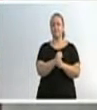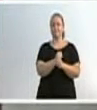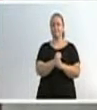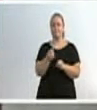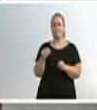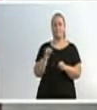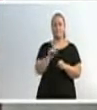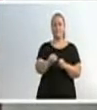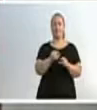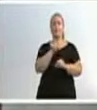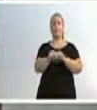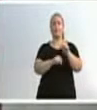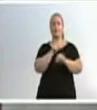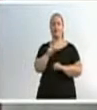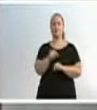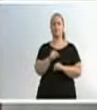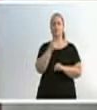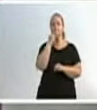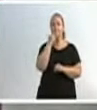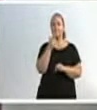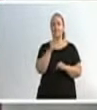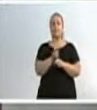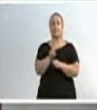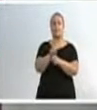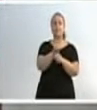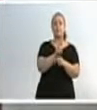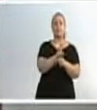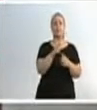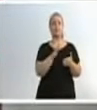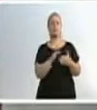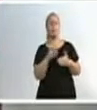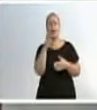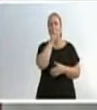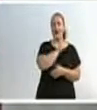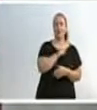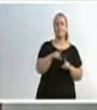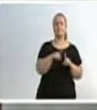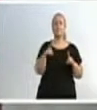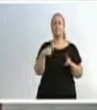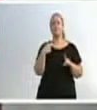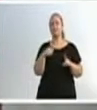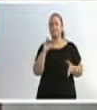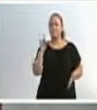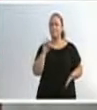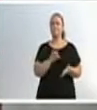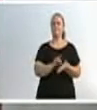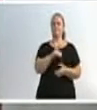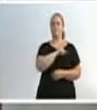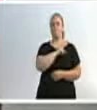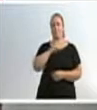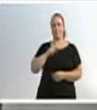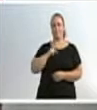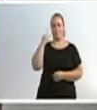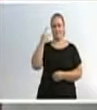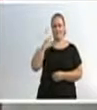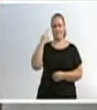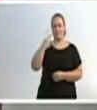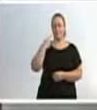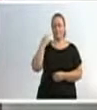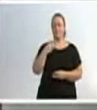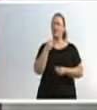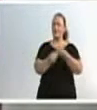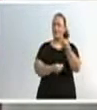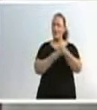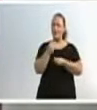colocado simplesmente em remediar. É uma questão de incêndio. E nós precisamos ter uma política pública consistente. Essa política pública consistente, ela passa, sim,